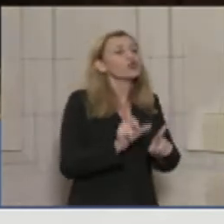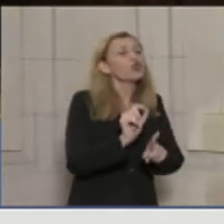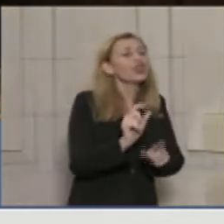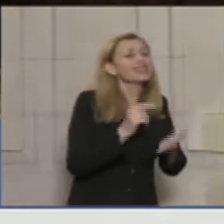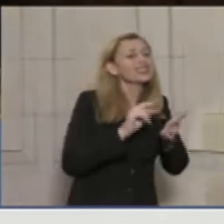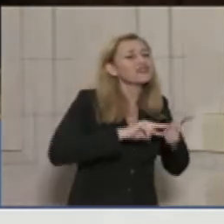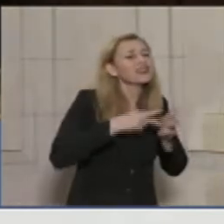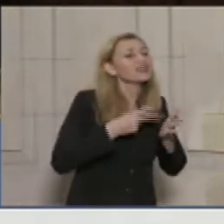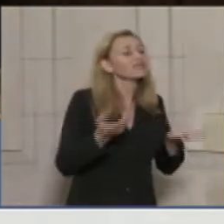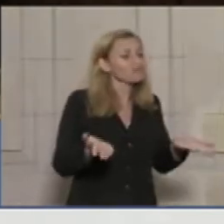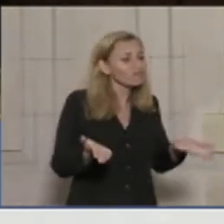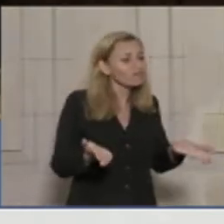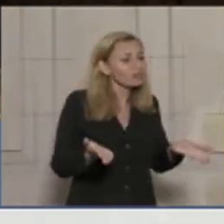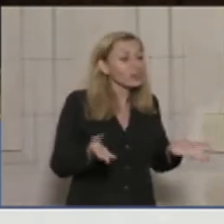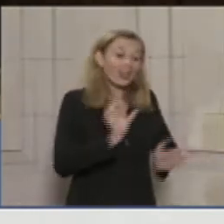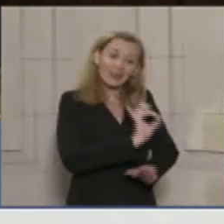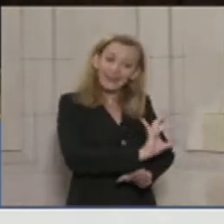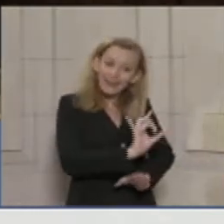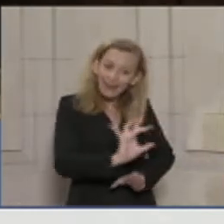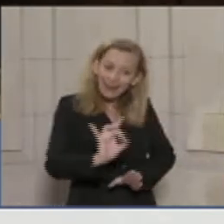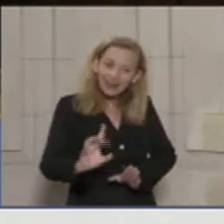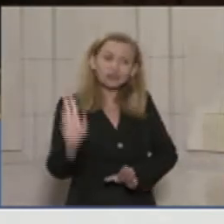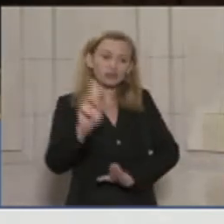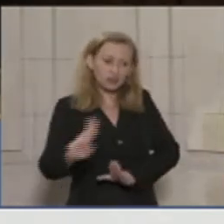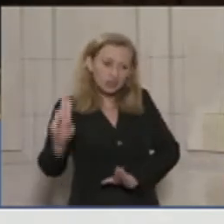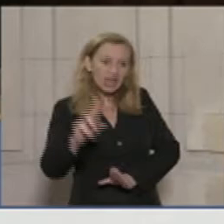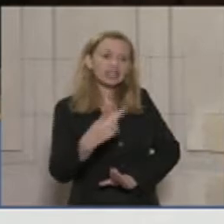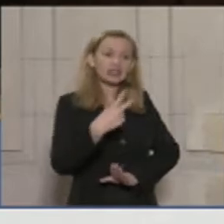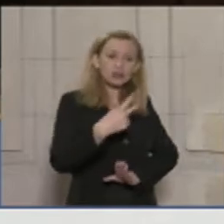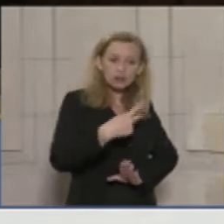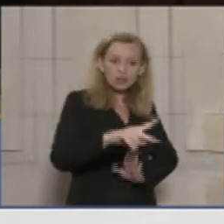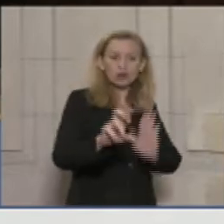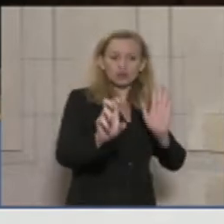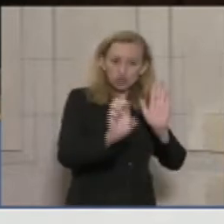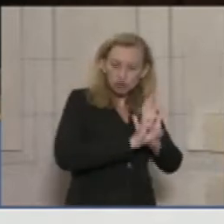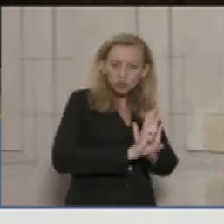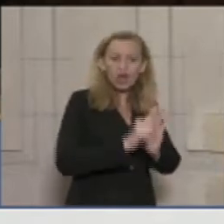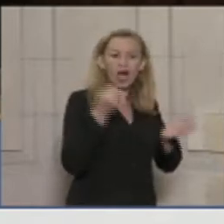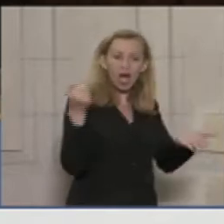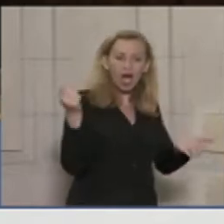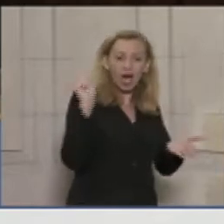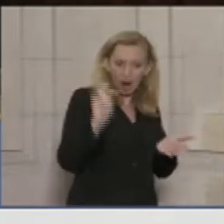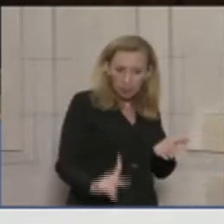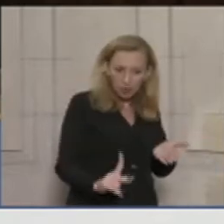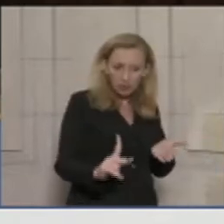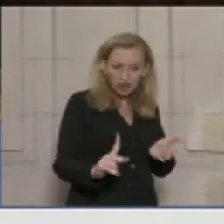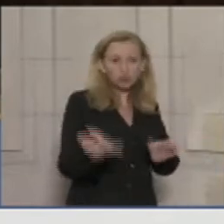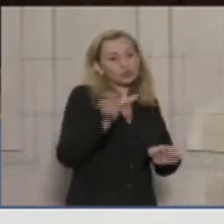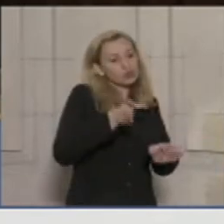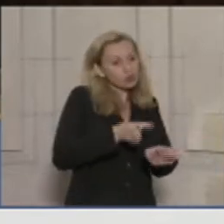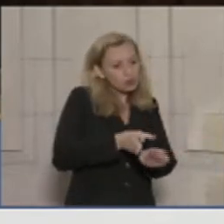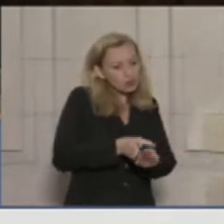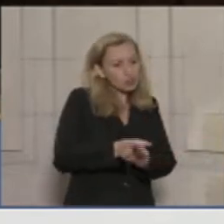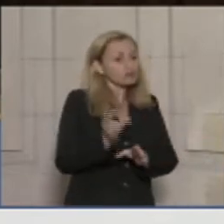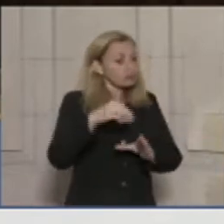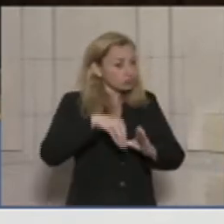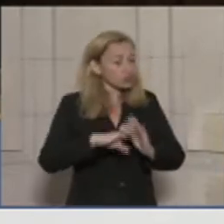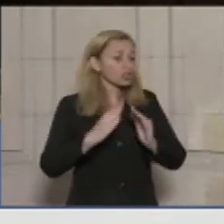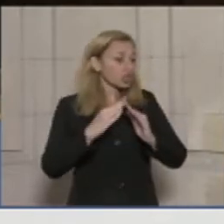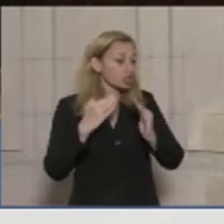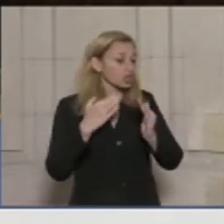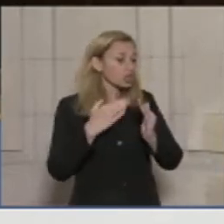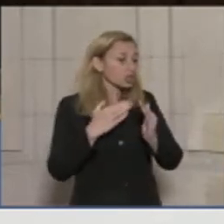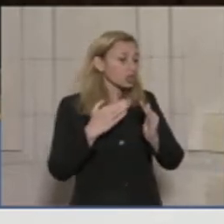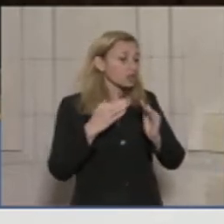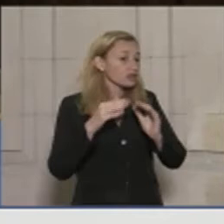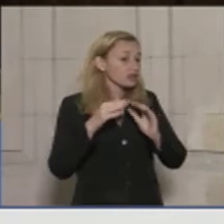isso? Cada universidade tem um estatuto aprovado por seu conselho universitário. E no estatuto de